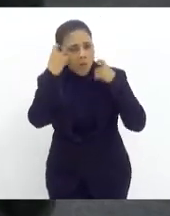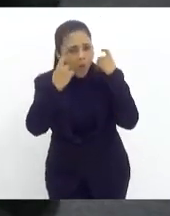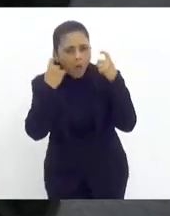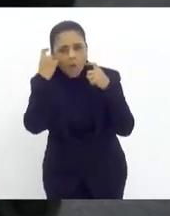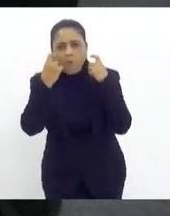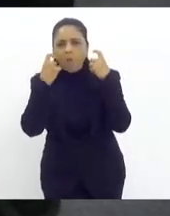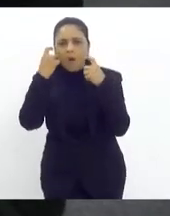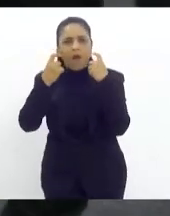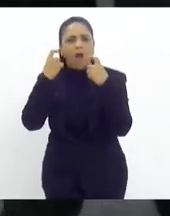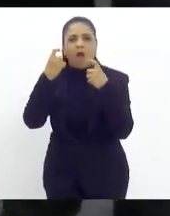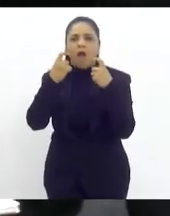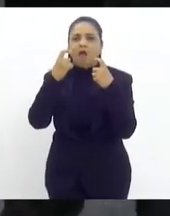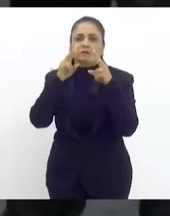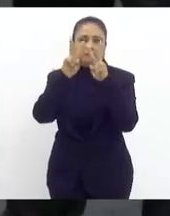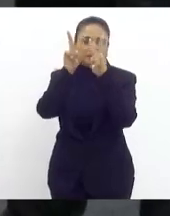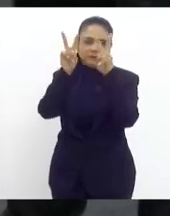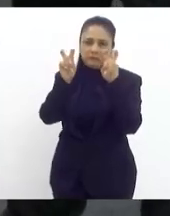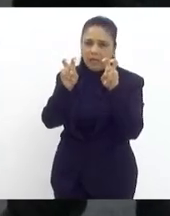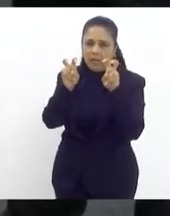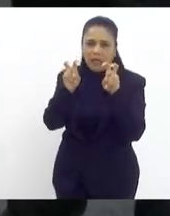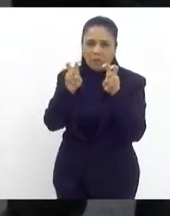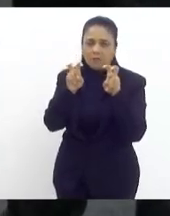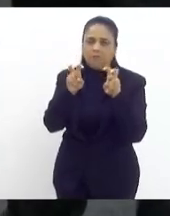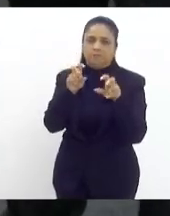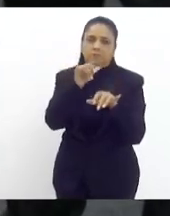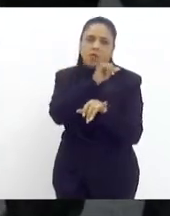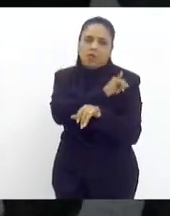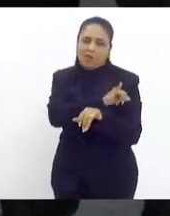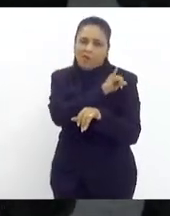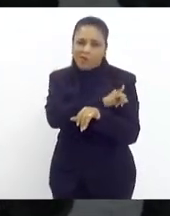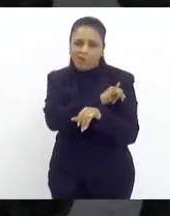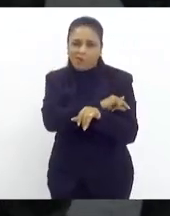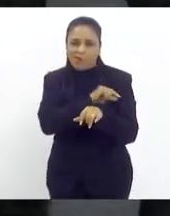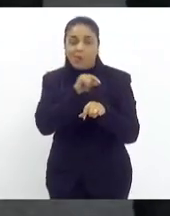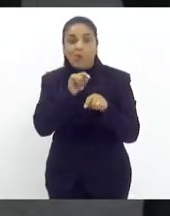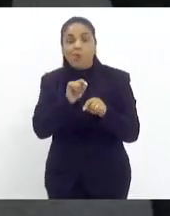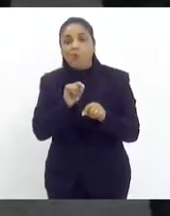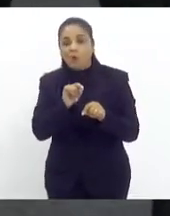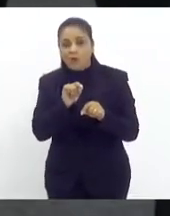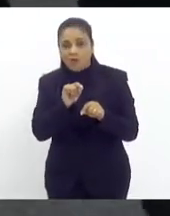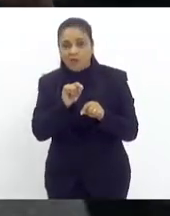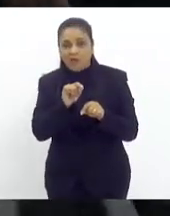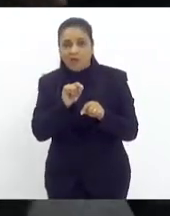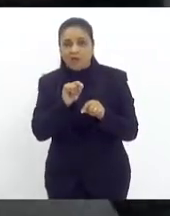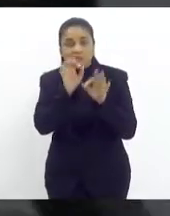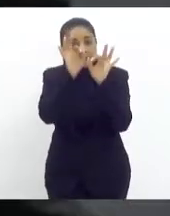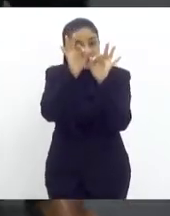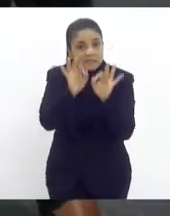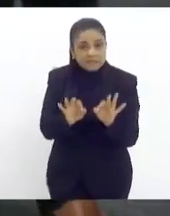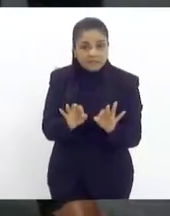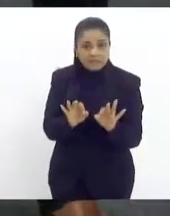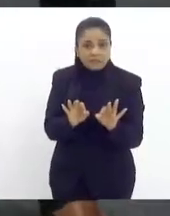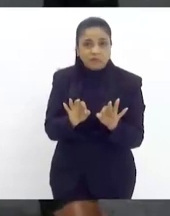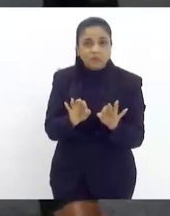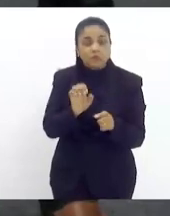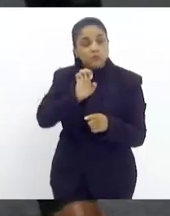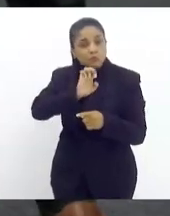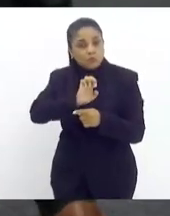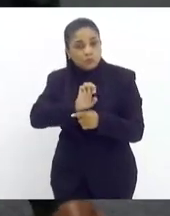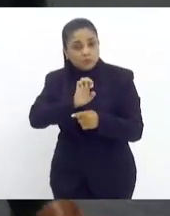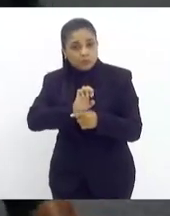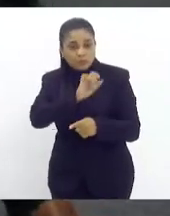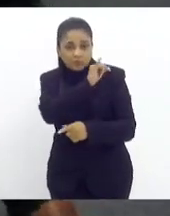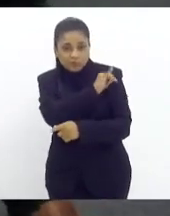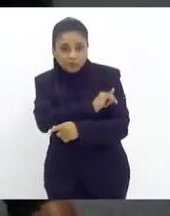de todos nós está do Rio de Janeiro a divisão correta e o que é de direito do Estado do Rio de Janeiro